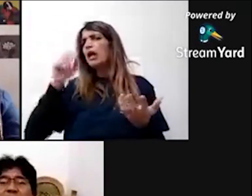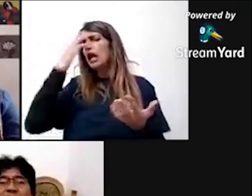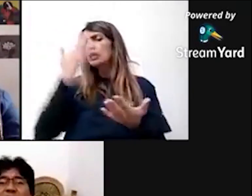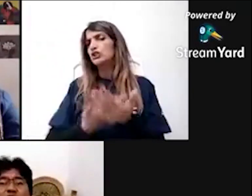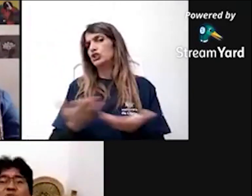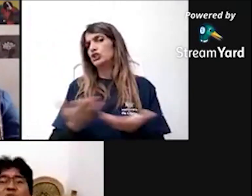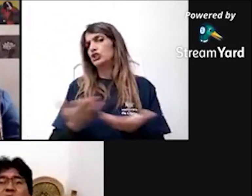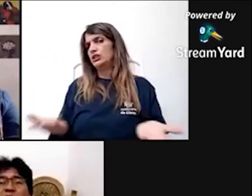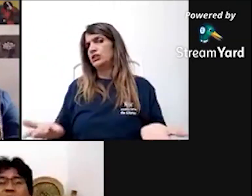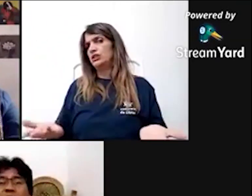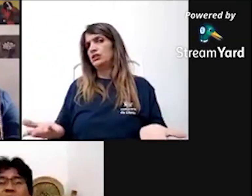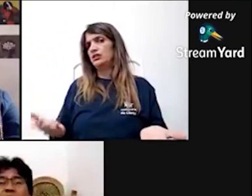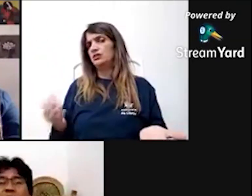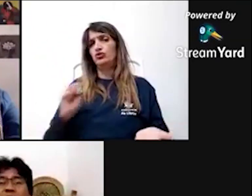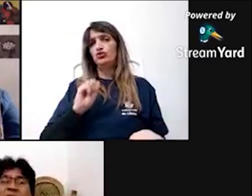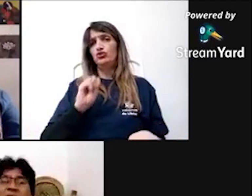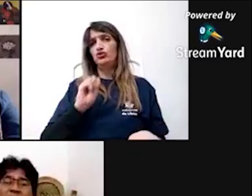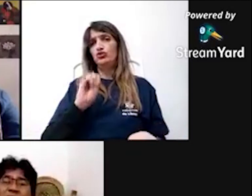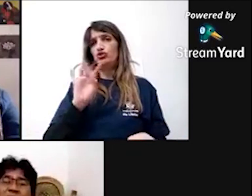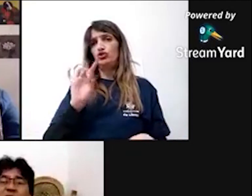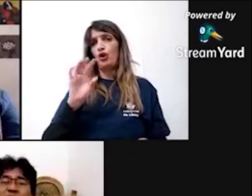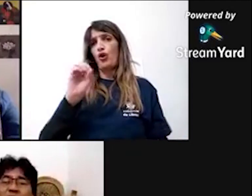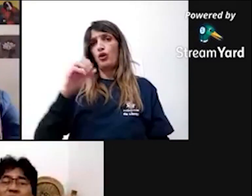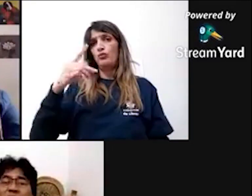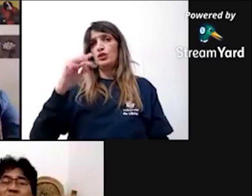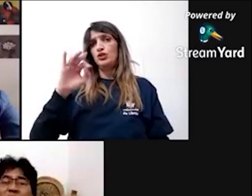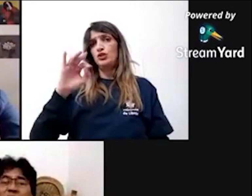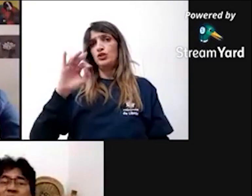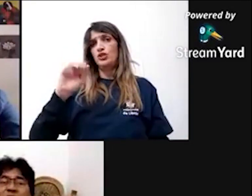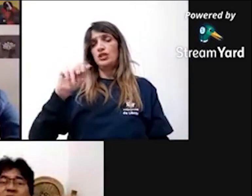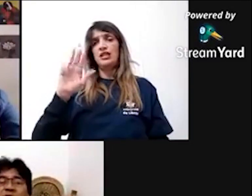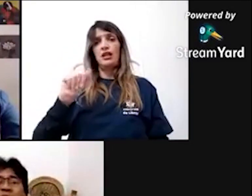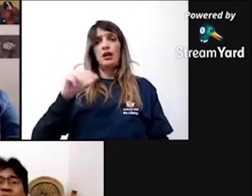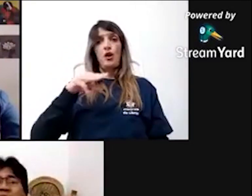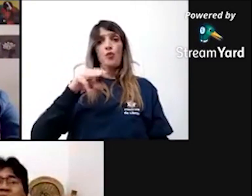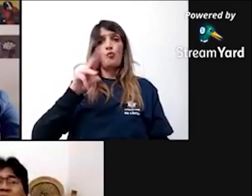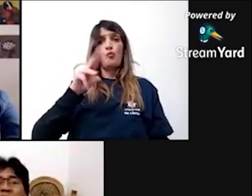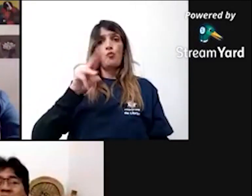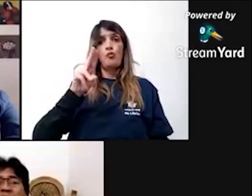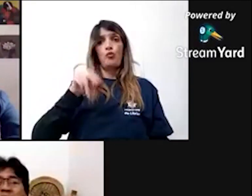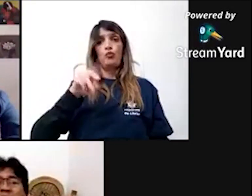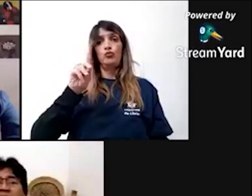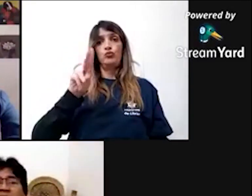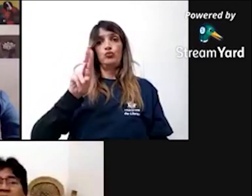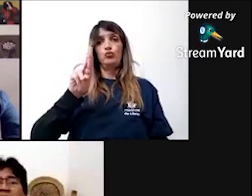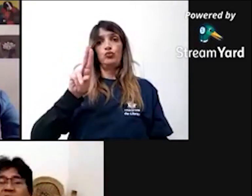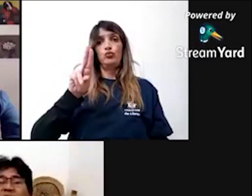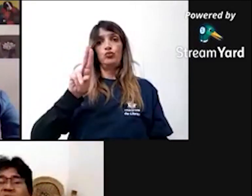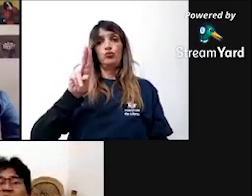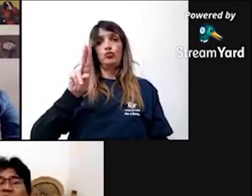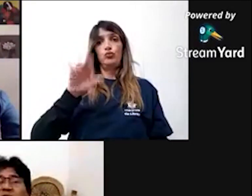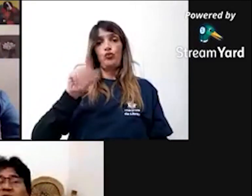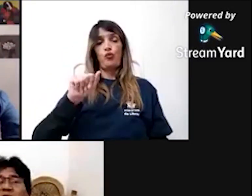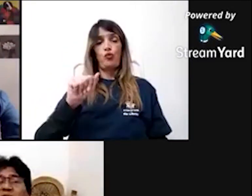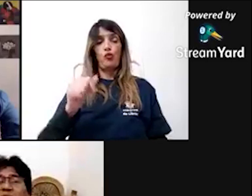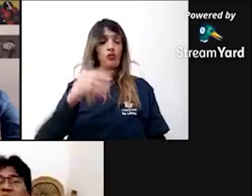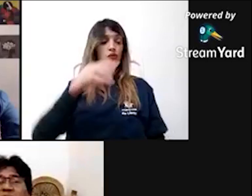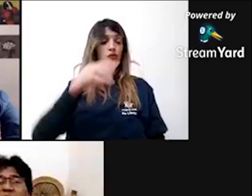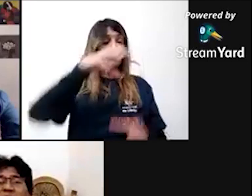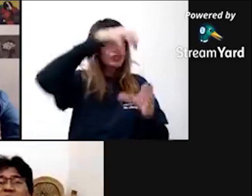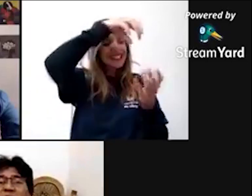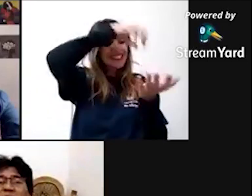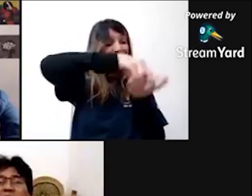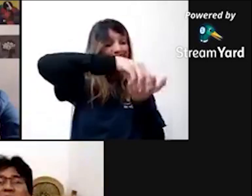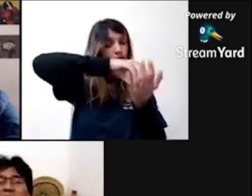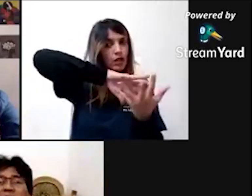história? Os haitianos. Para quem mais interessa? Não interessa o Munduruku. O Munduruku veio lá do centro da terra. Quem é que acredita que o Munduruku veio lá do centro da